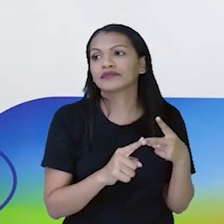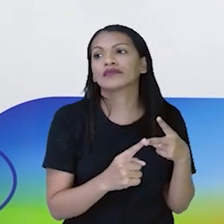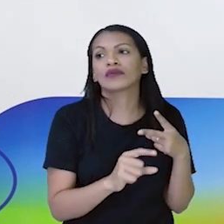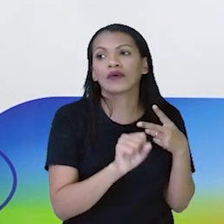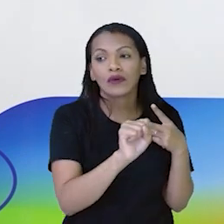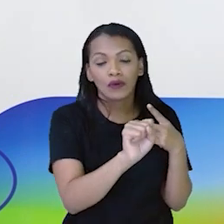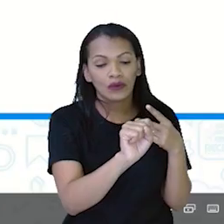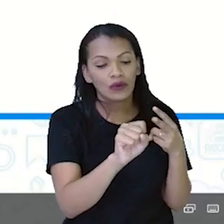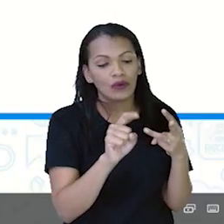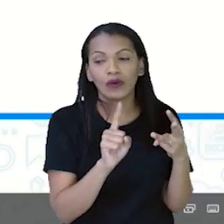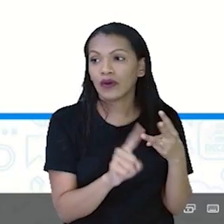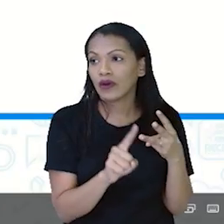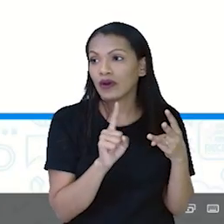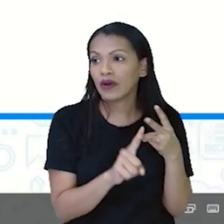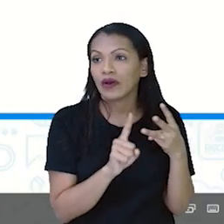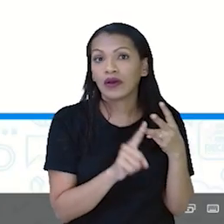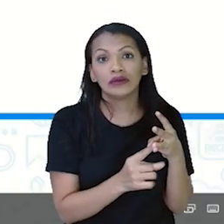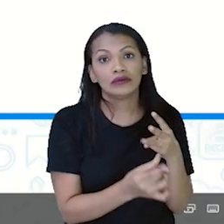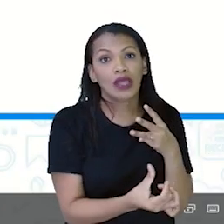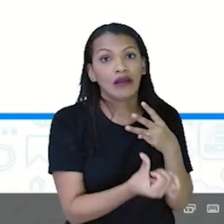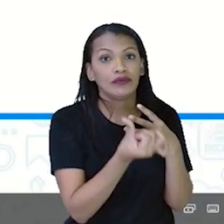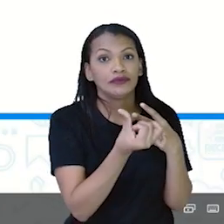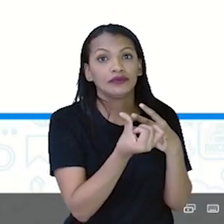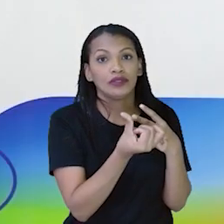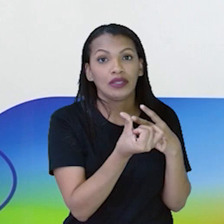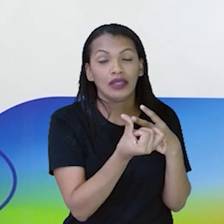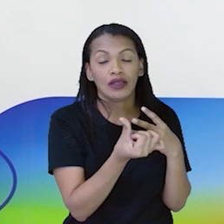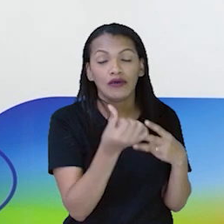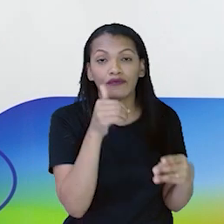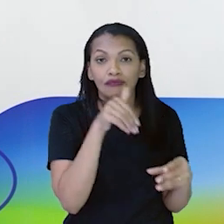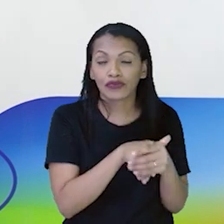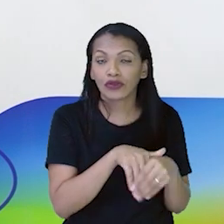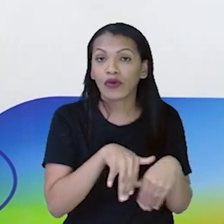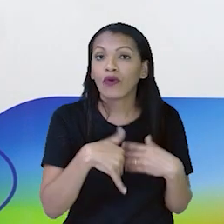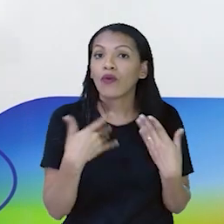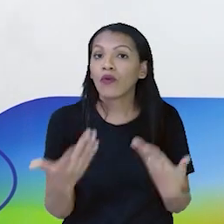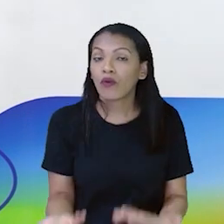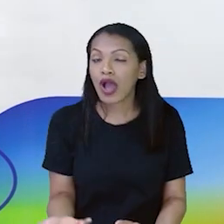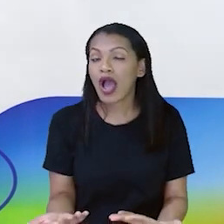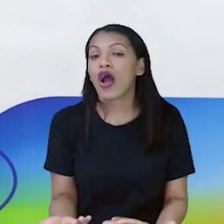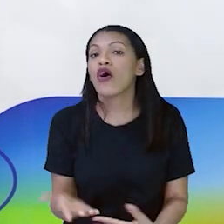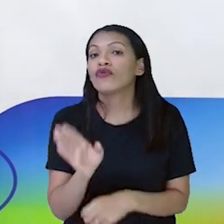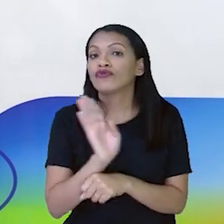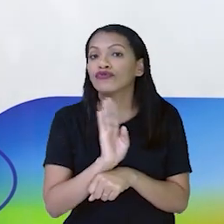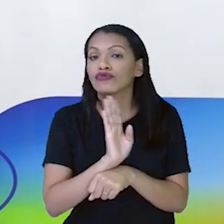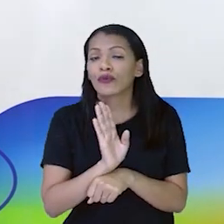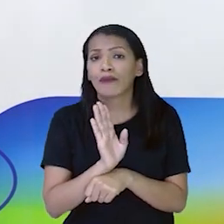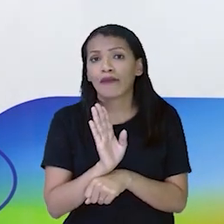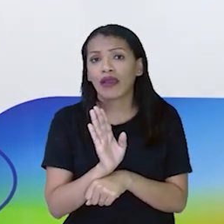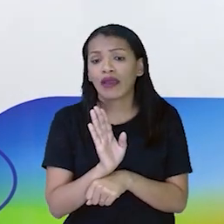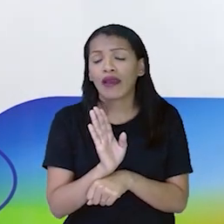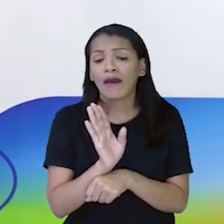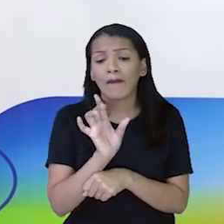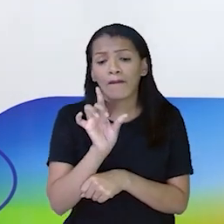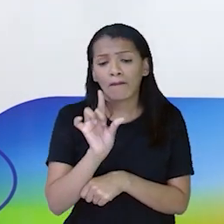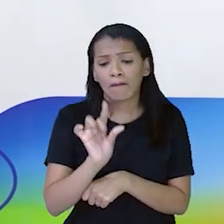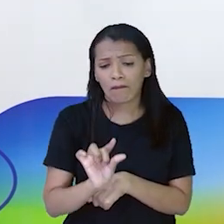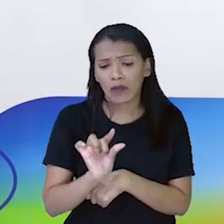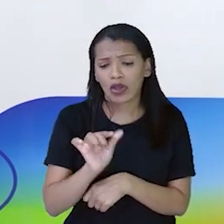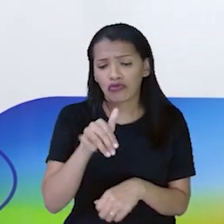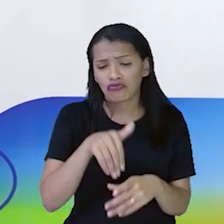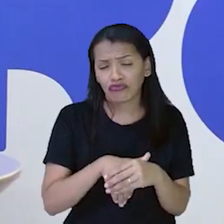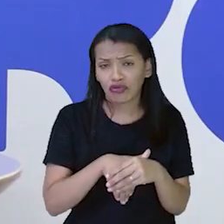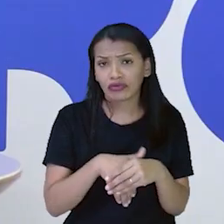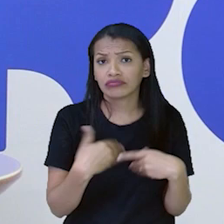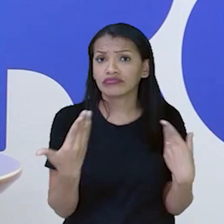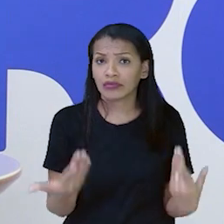votos e a Patrulha de Gatos tem 6 votos. Qual foi o filme que teve a menor quantidade de votos? Professora Abigail?